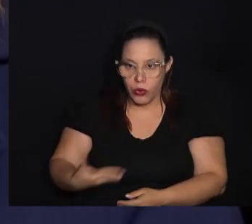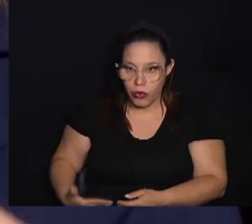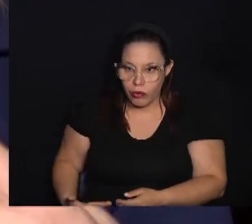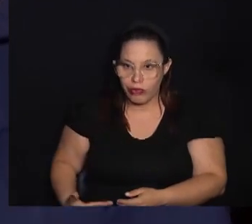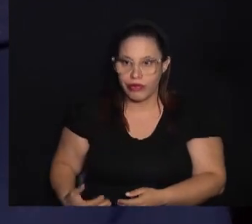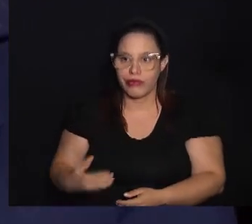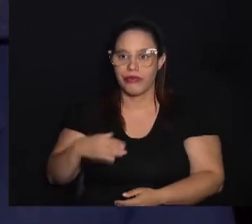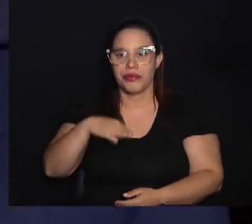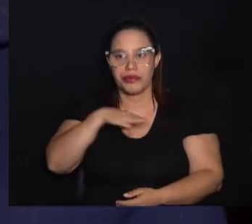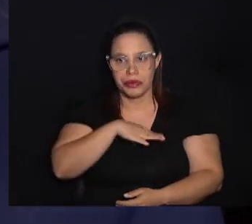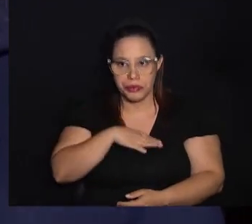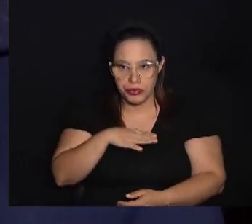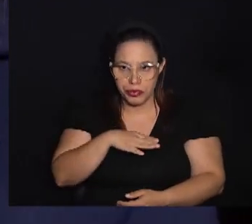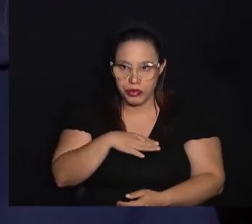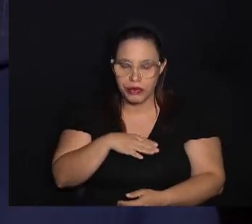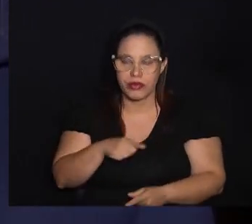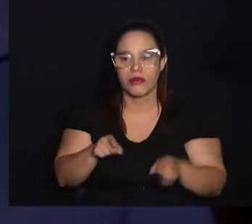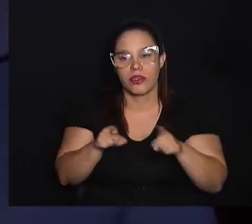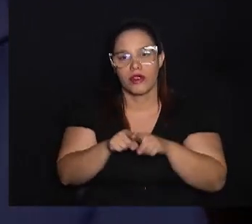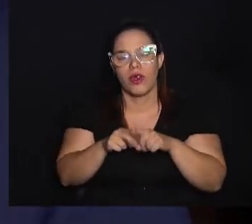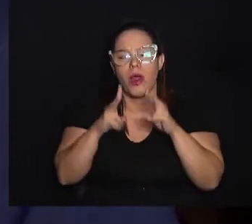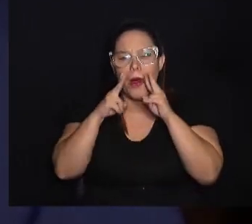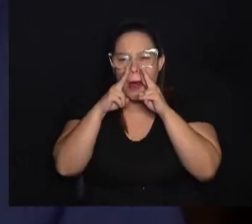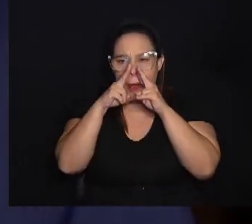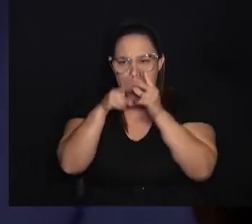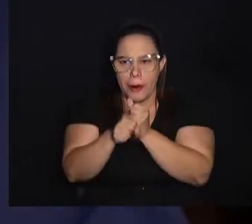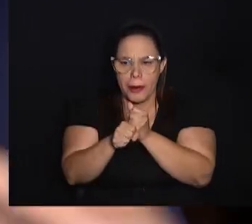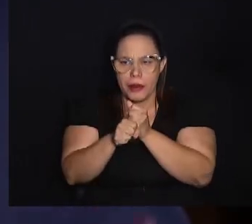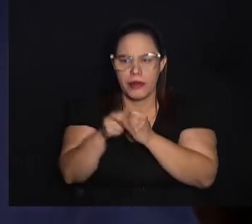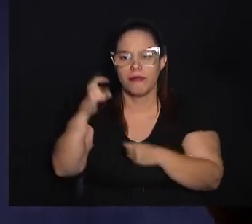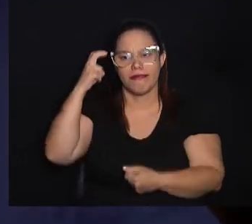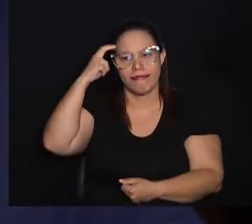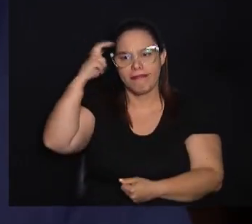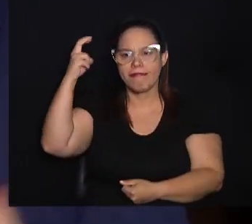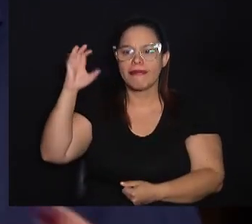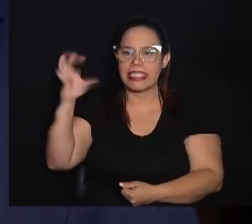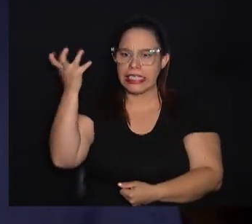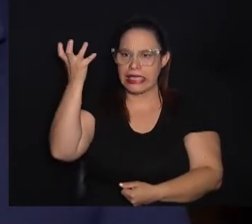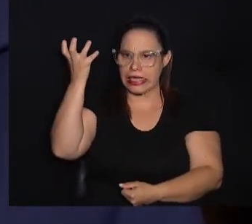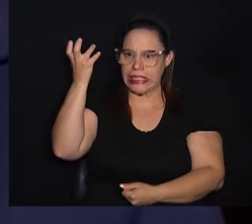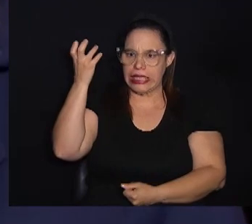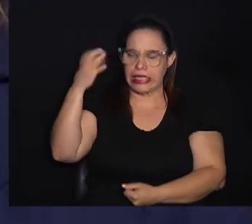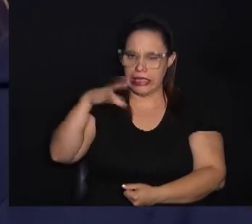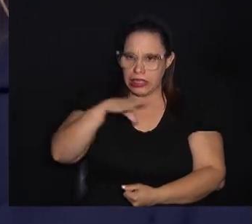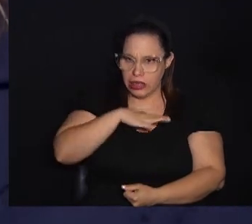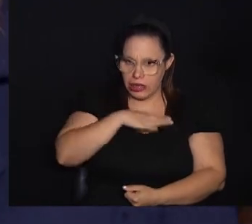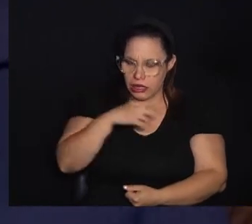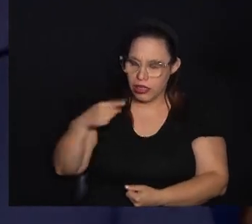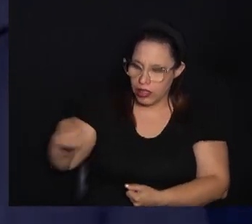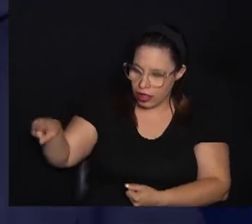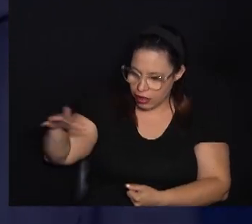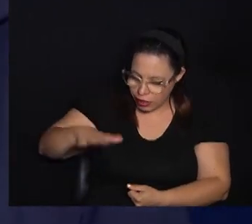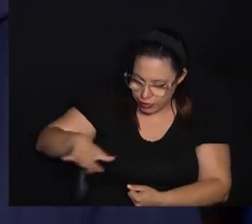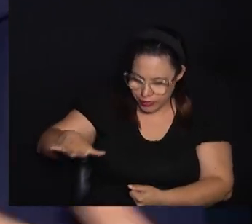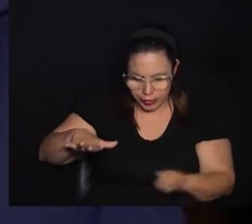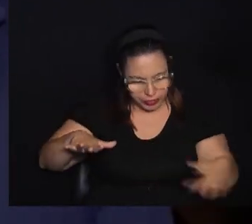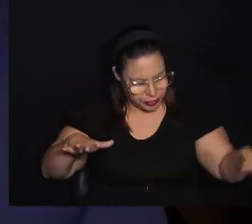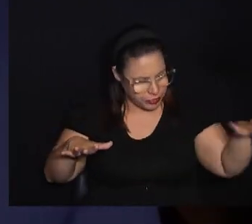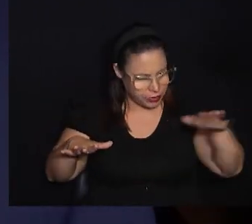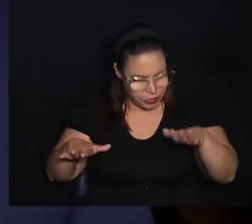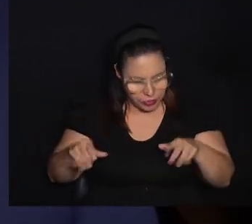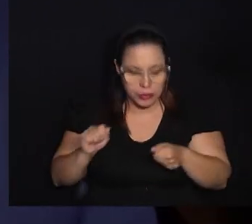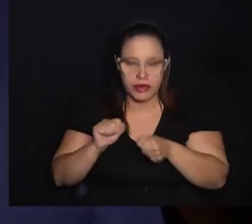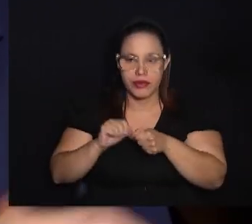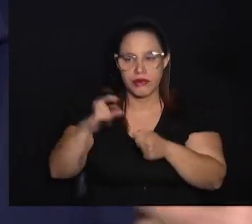articulação para poder mostrar a força, porque a cultura acontece nos municípios, é lá que a cultura é feita. Então, é uma